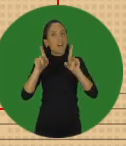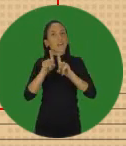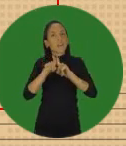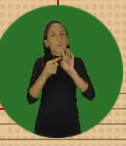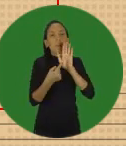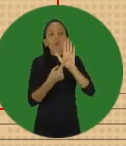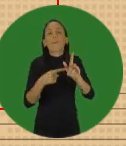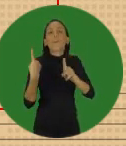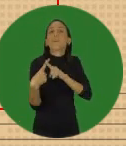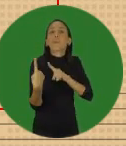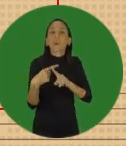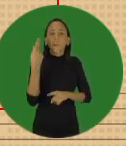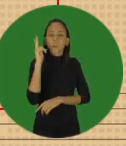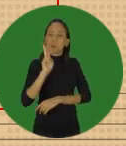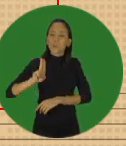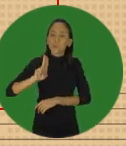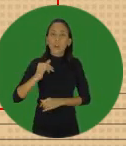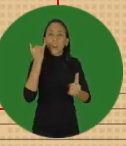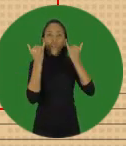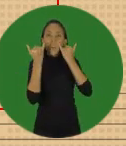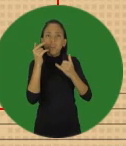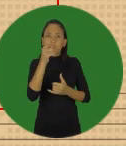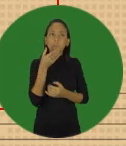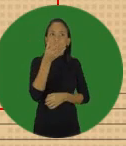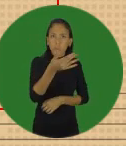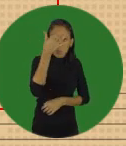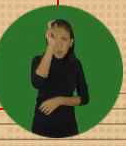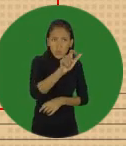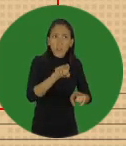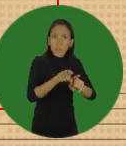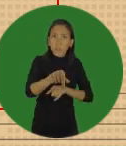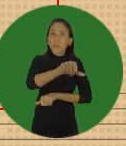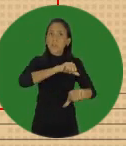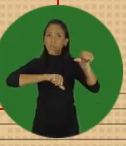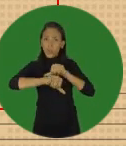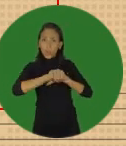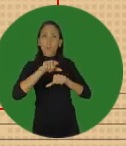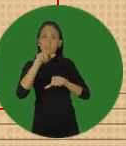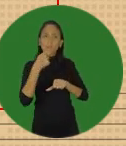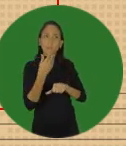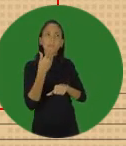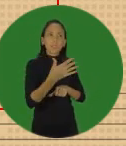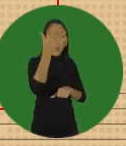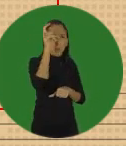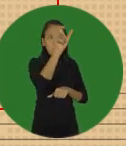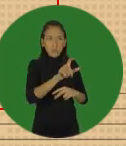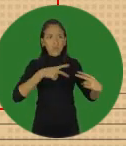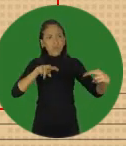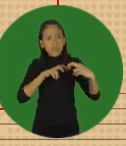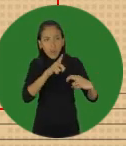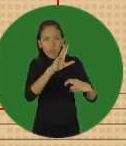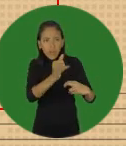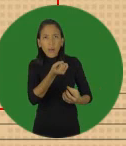em relação ao uso dos dados que você está solicitando. Da mesma forma, exija que a pessoa que está